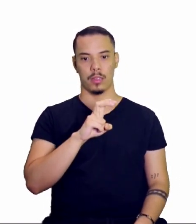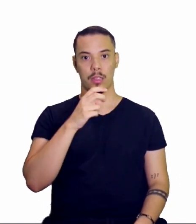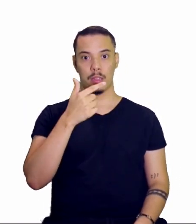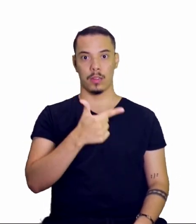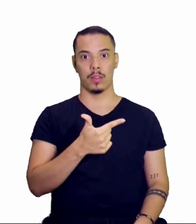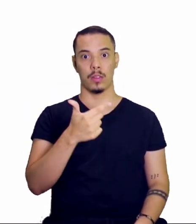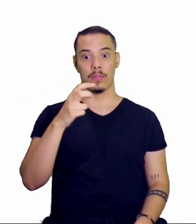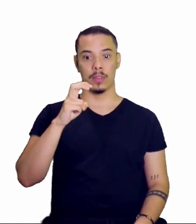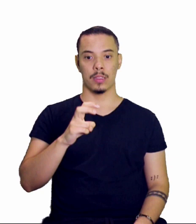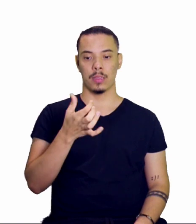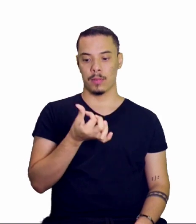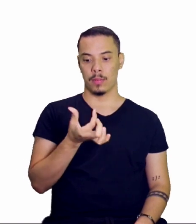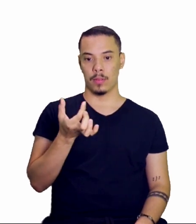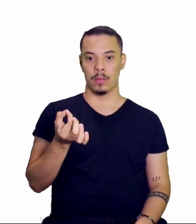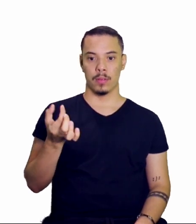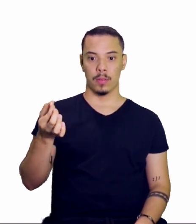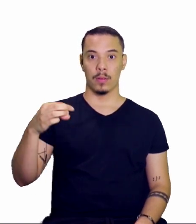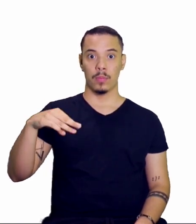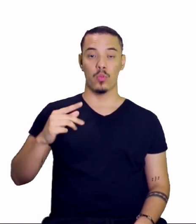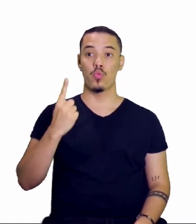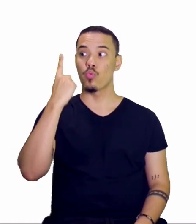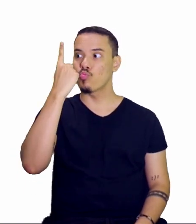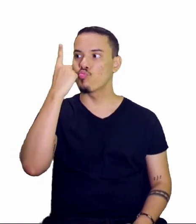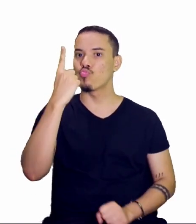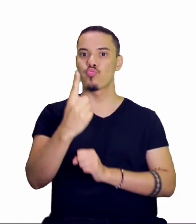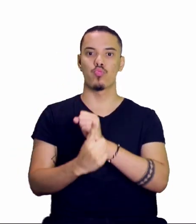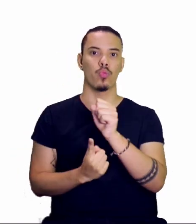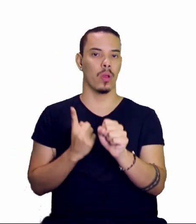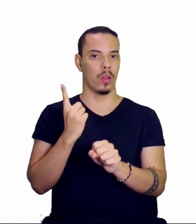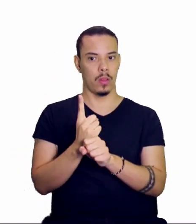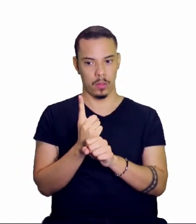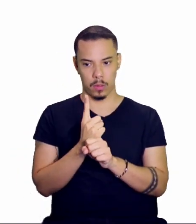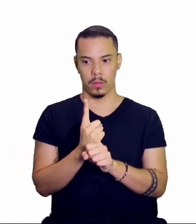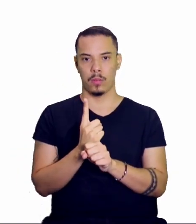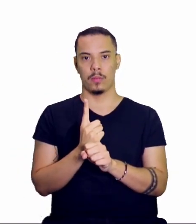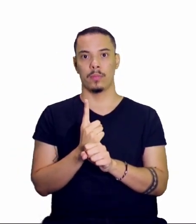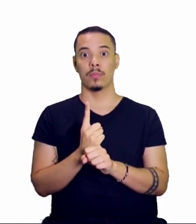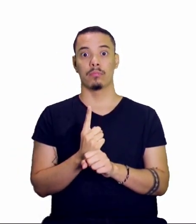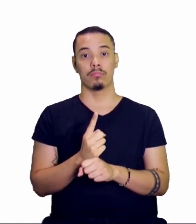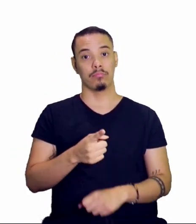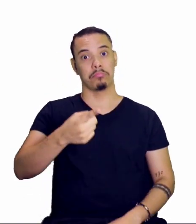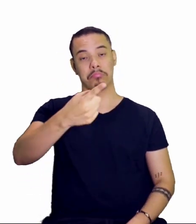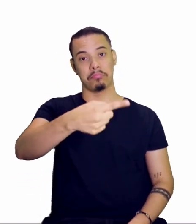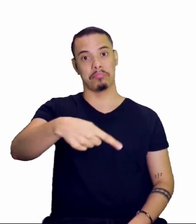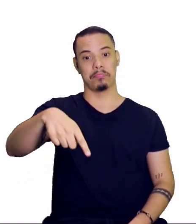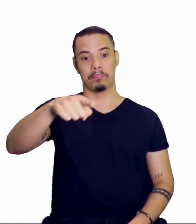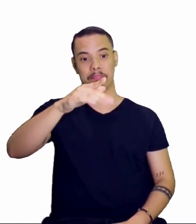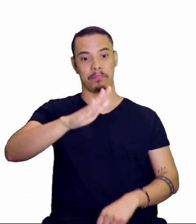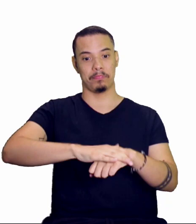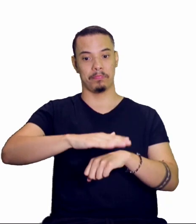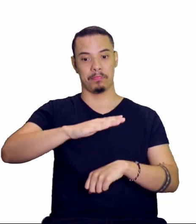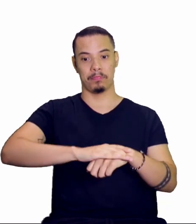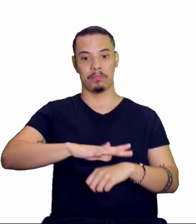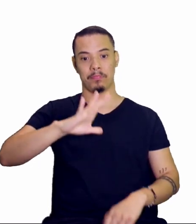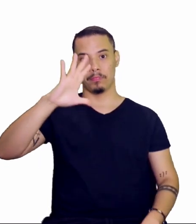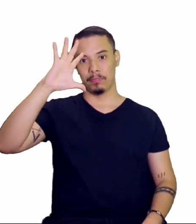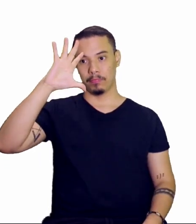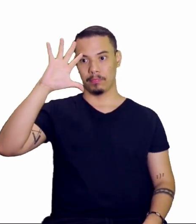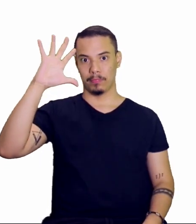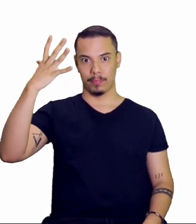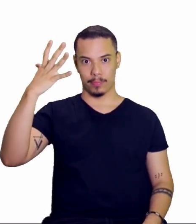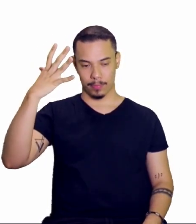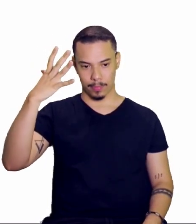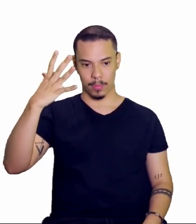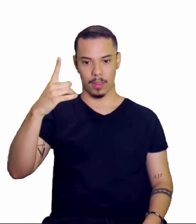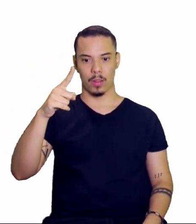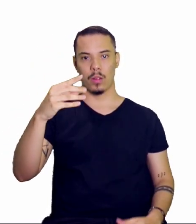525.600 minutos, 1 ano. Como não sabemos quem está resolvendo o exercício, a idade de cada um, ele vai